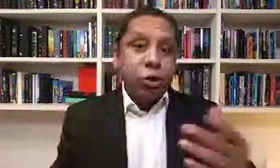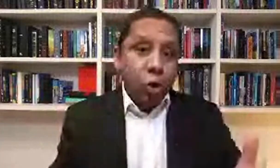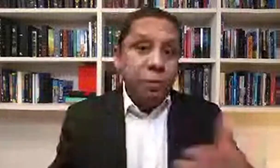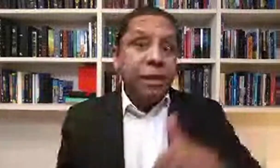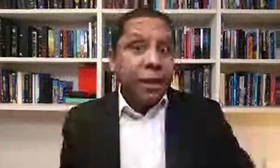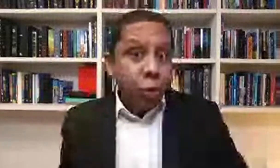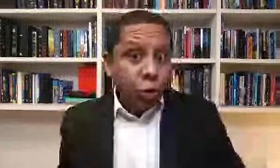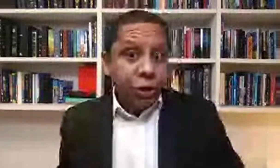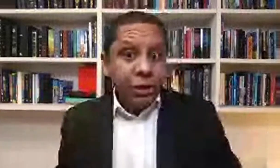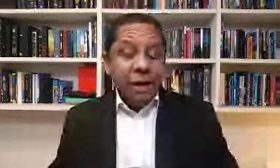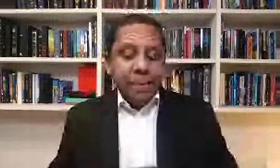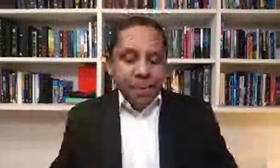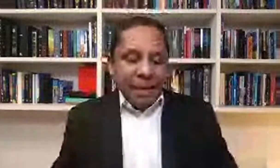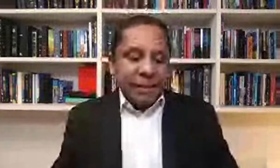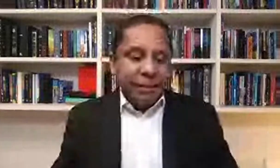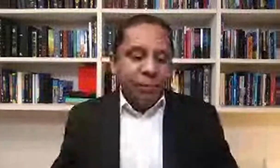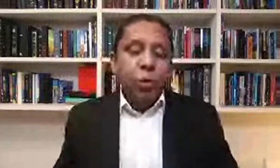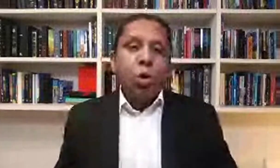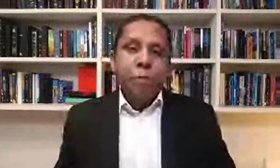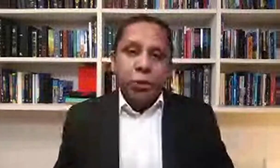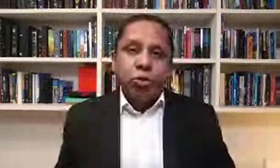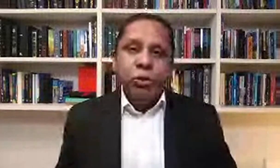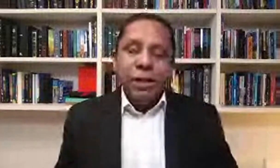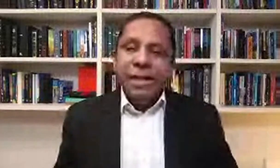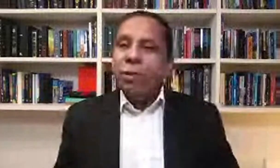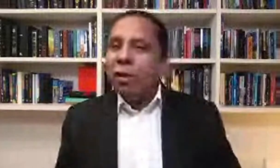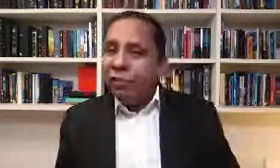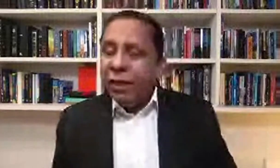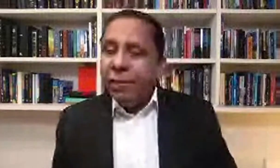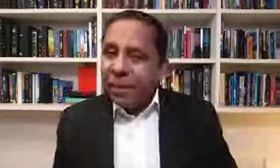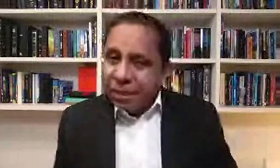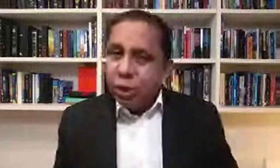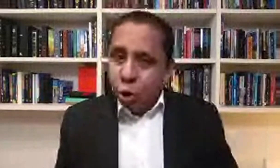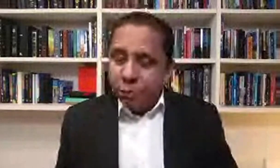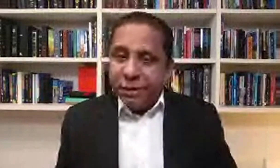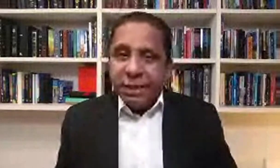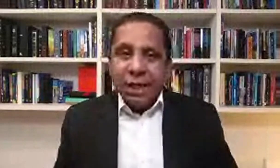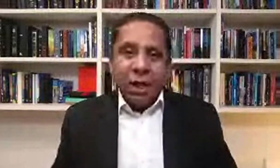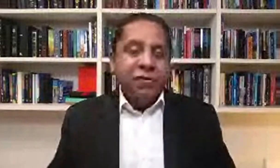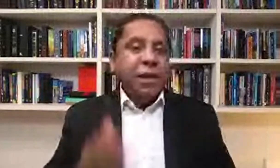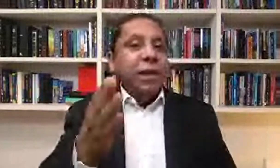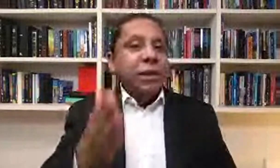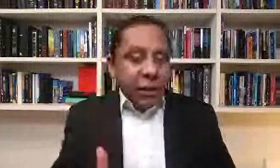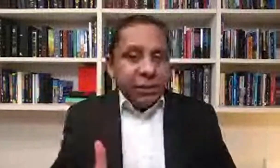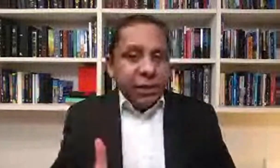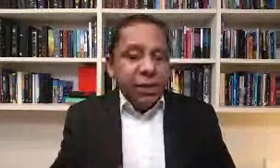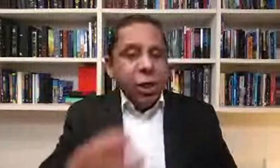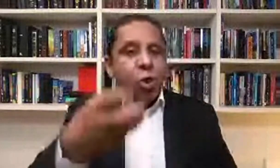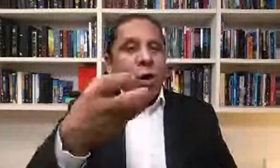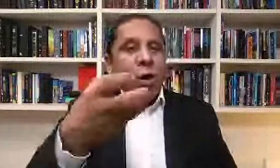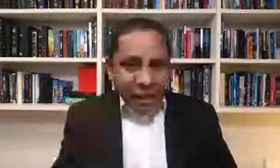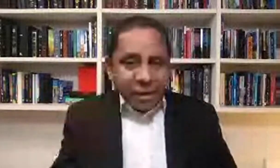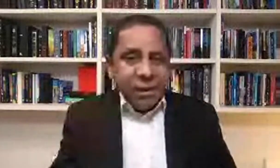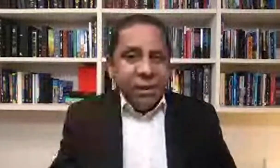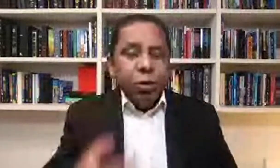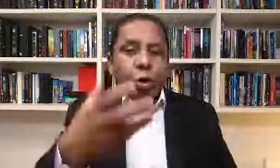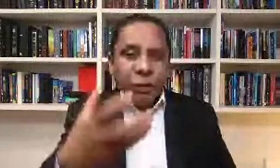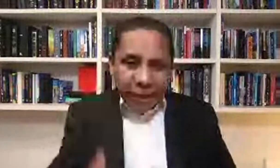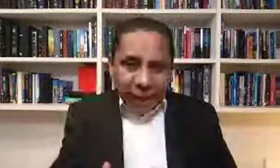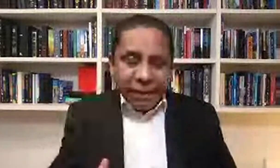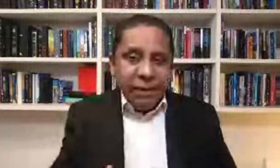esses nomes que tem hoje. Mas, no começo, não havia esses nomes. Havia a Igreja Cristã com a